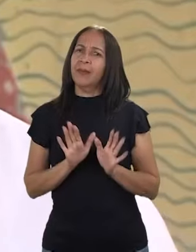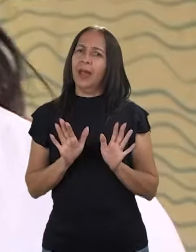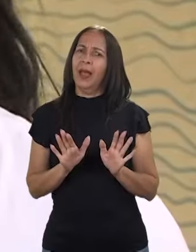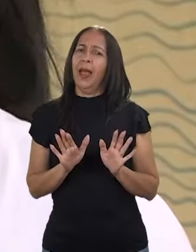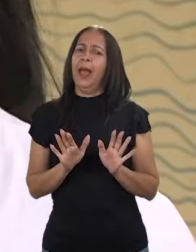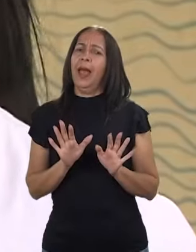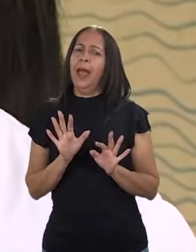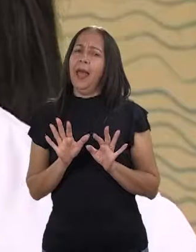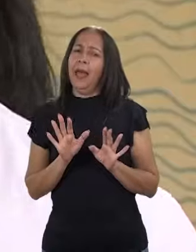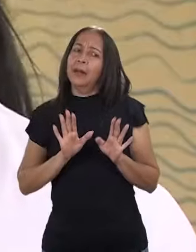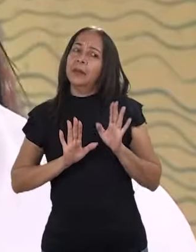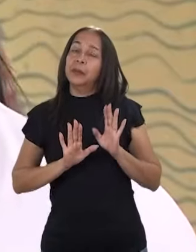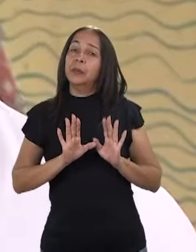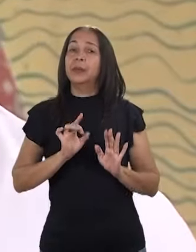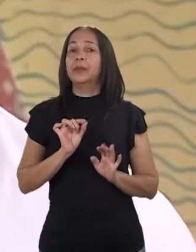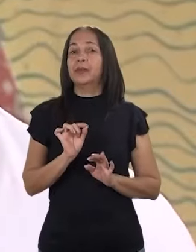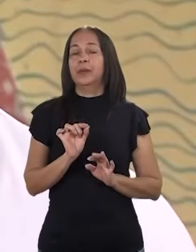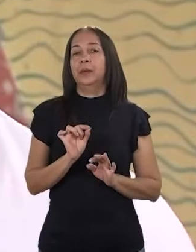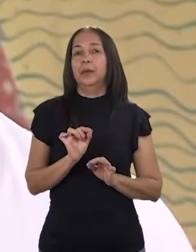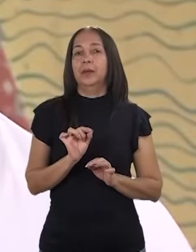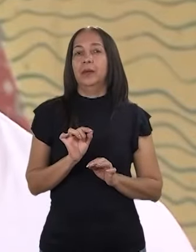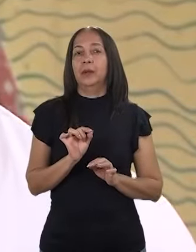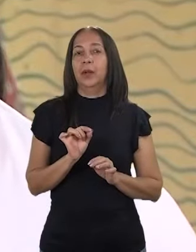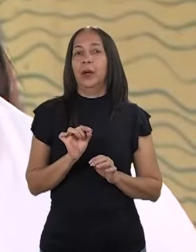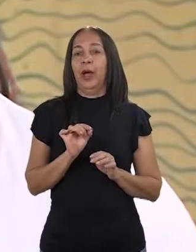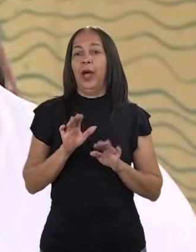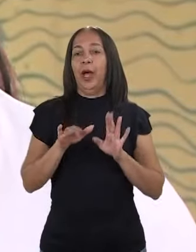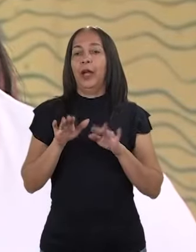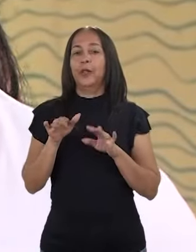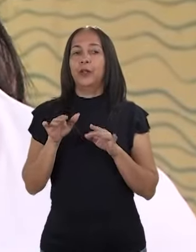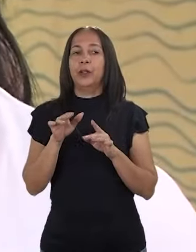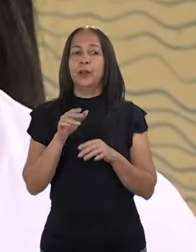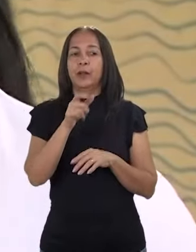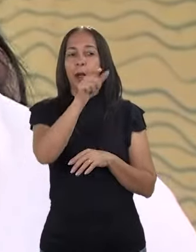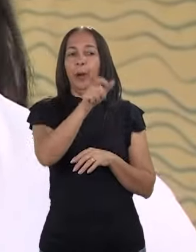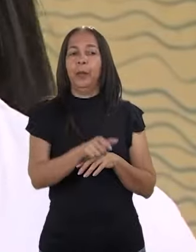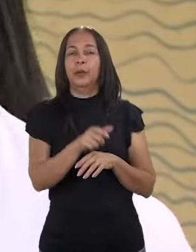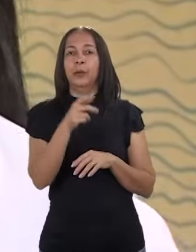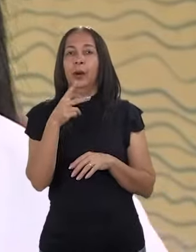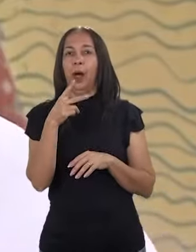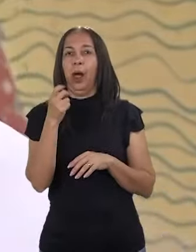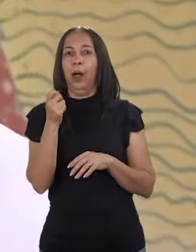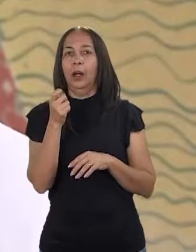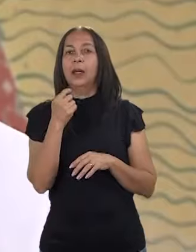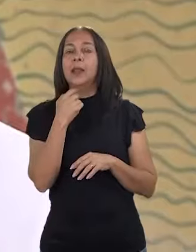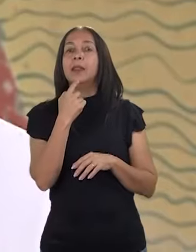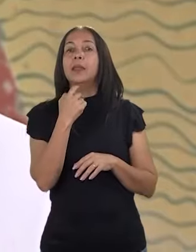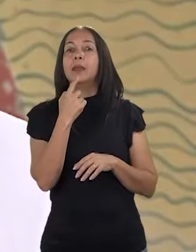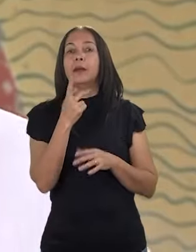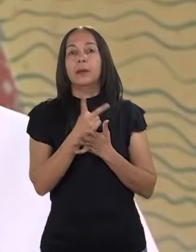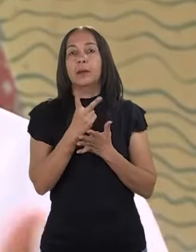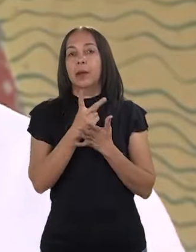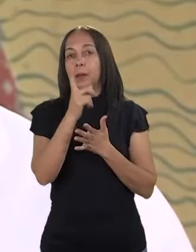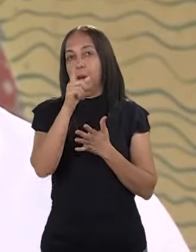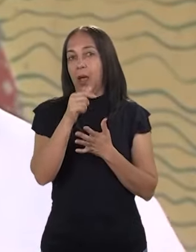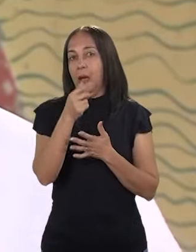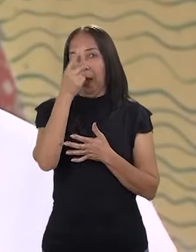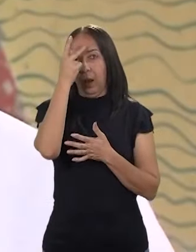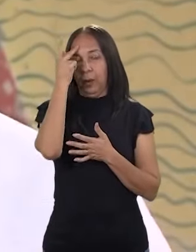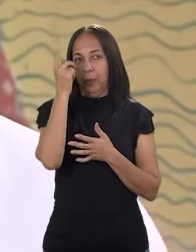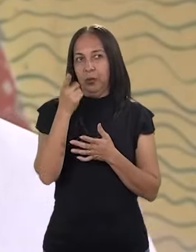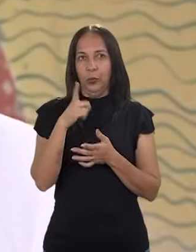certa forma timida às vezes até às vezes um meliante não é nem sempre uma pessoa que que saiu de